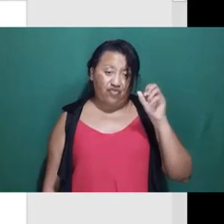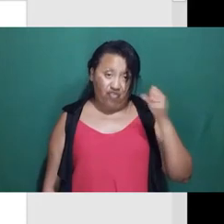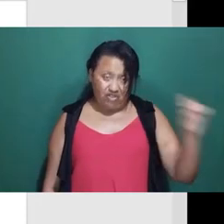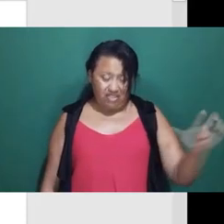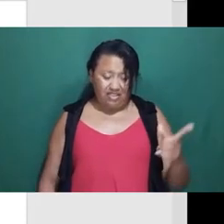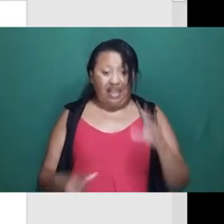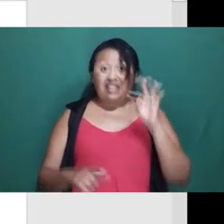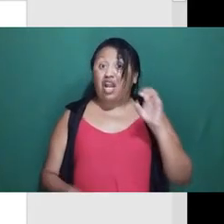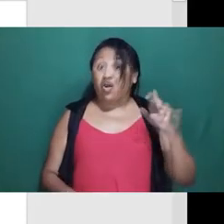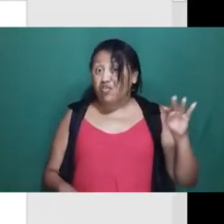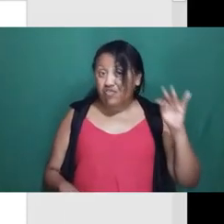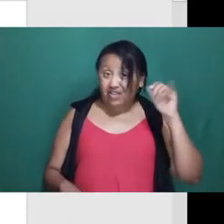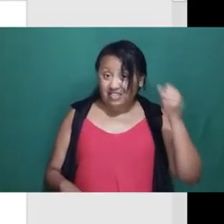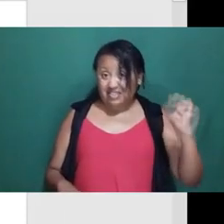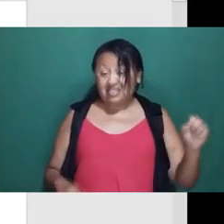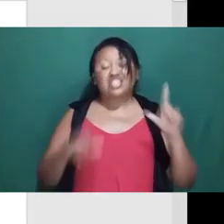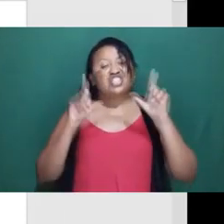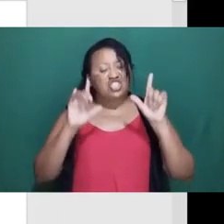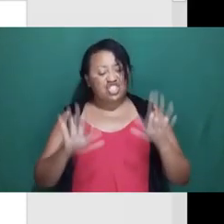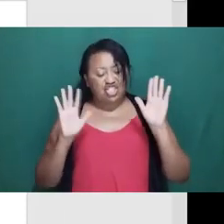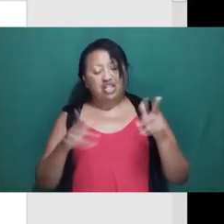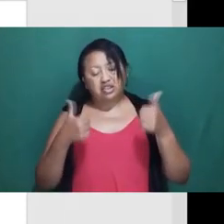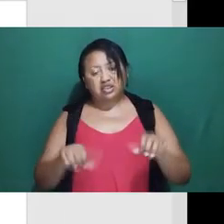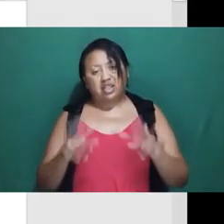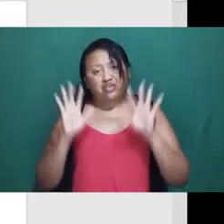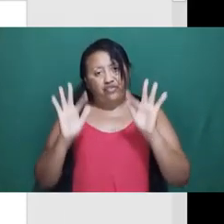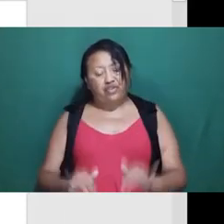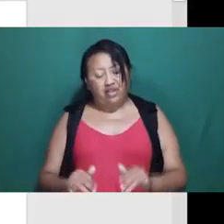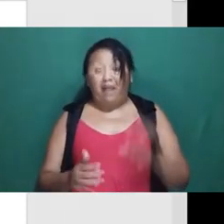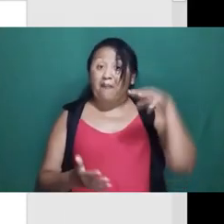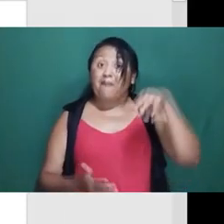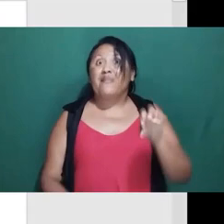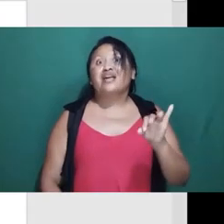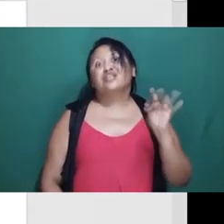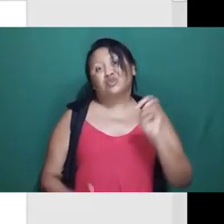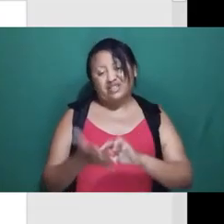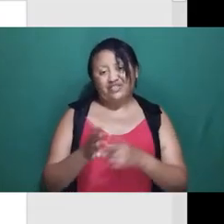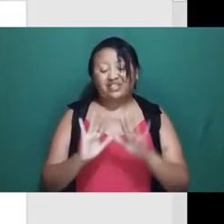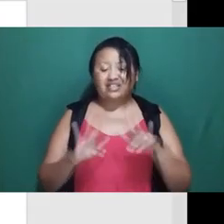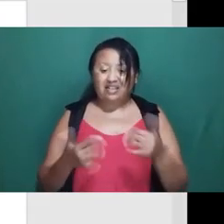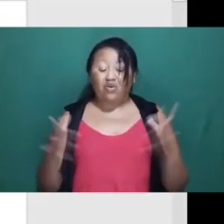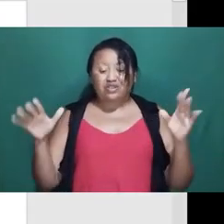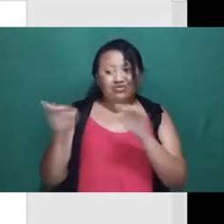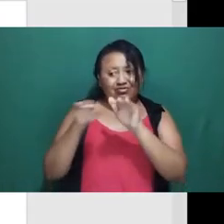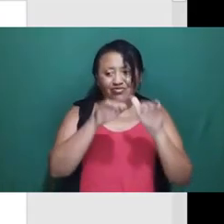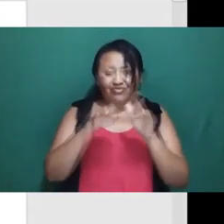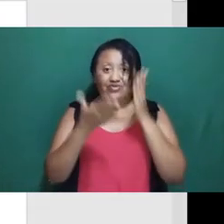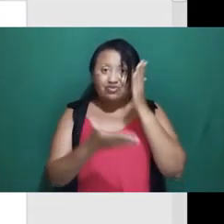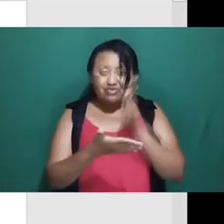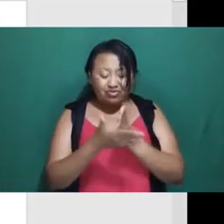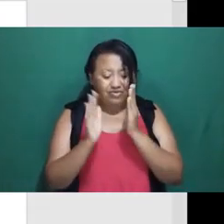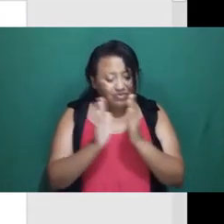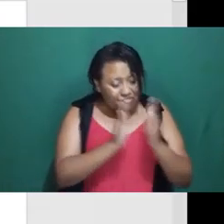telófise já tá no final né metade se mete indica meio né então quando os cromossomos estão alinhados ao meio né